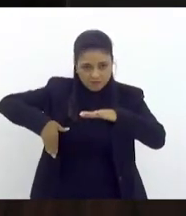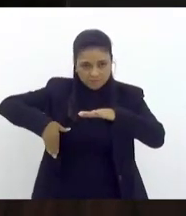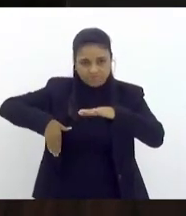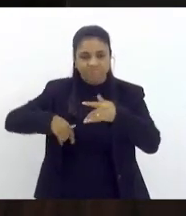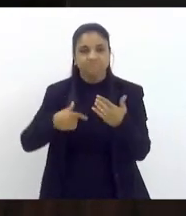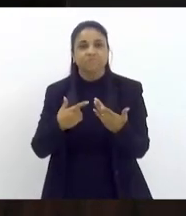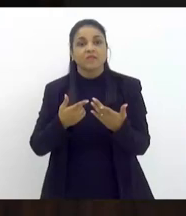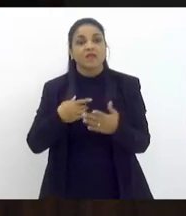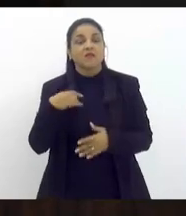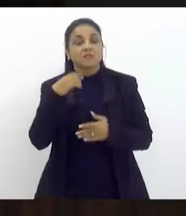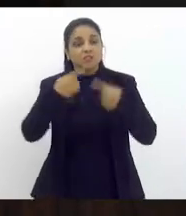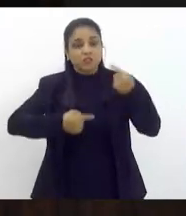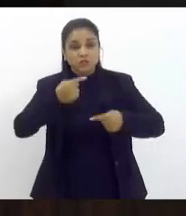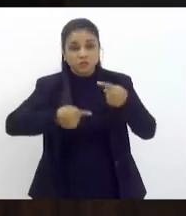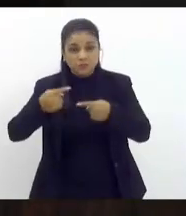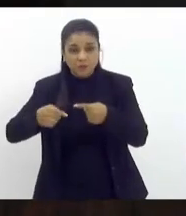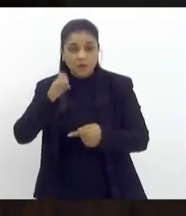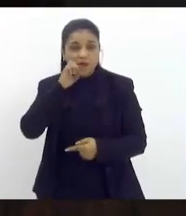deputada Érica